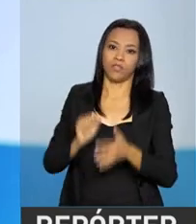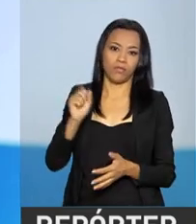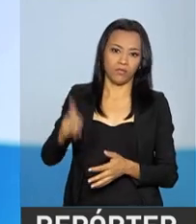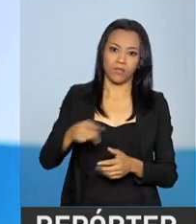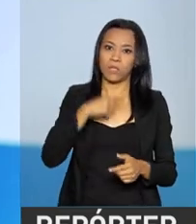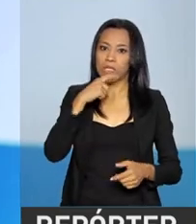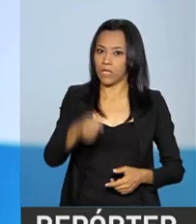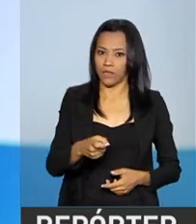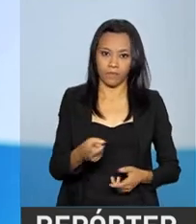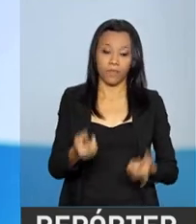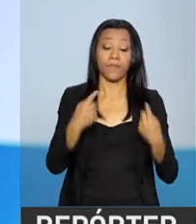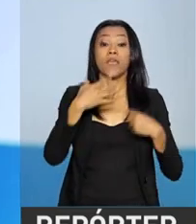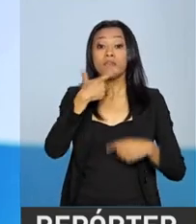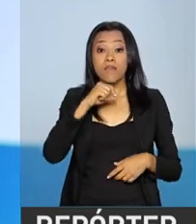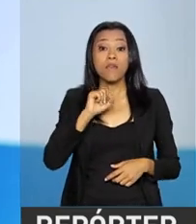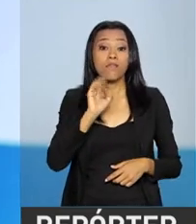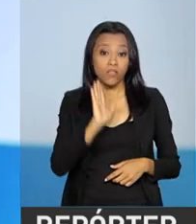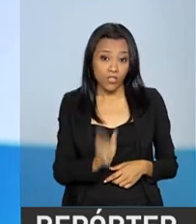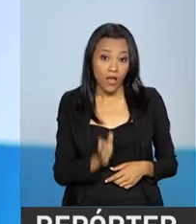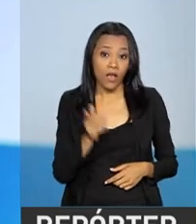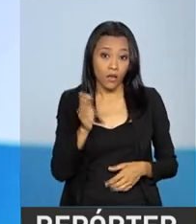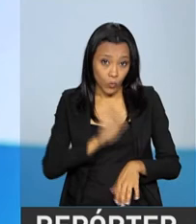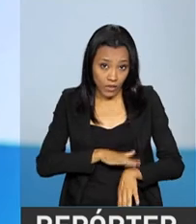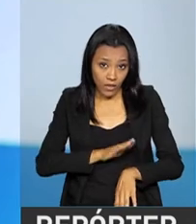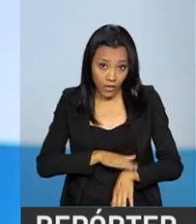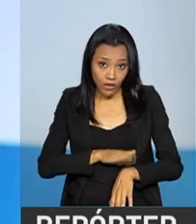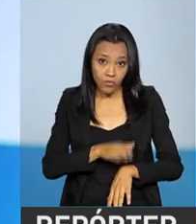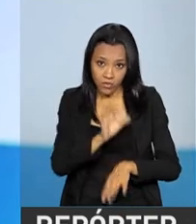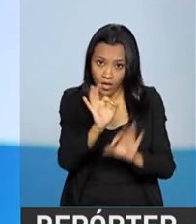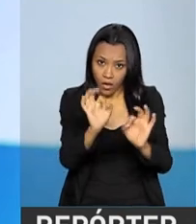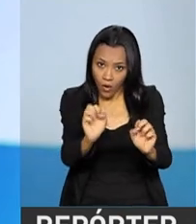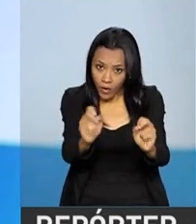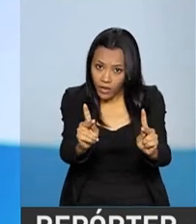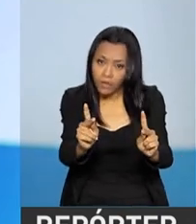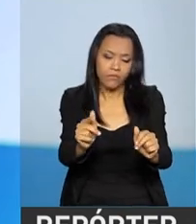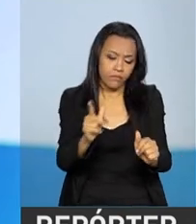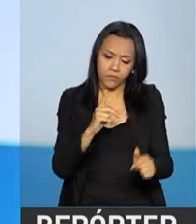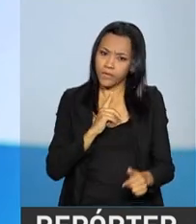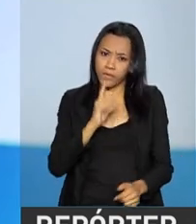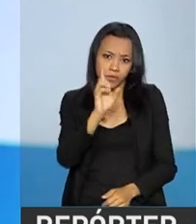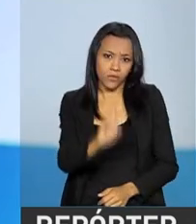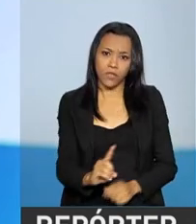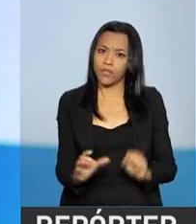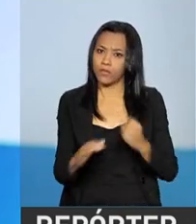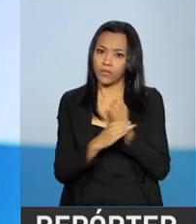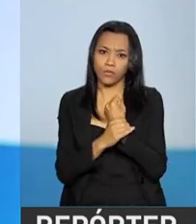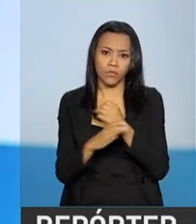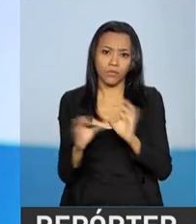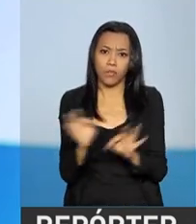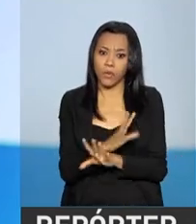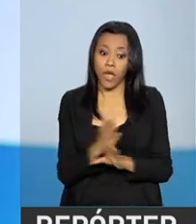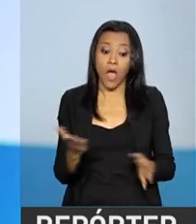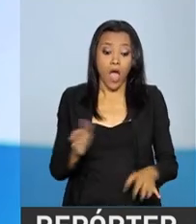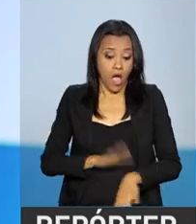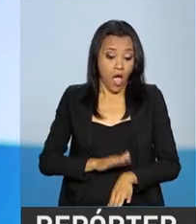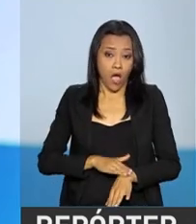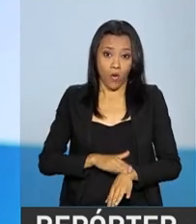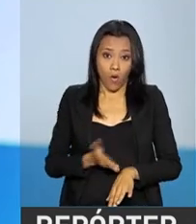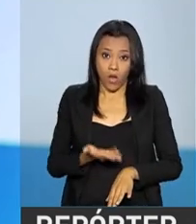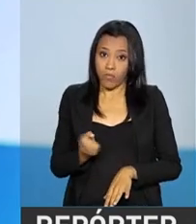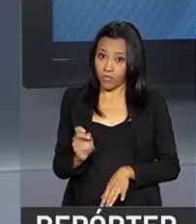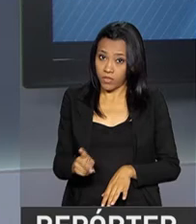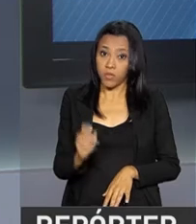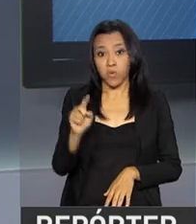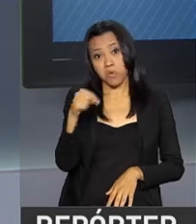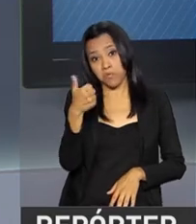ponto quem já adquiriu o tempo necessário para se aposentar já têm direito adquirido aposentos e agora o aposento se daqui a